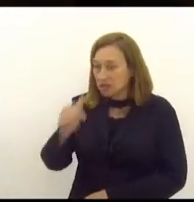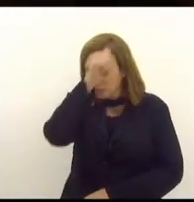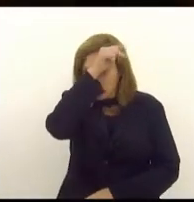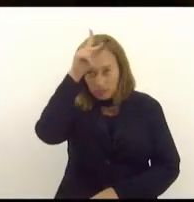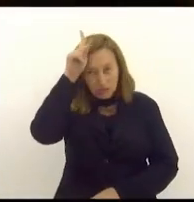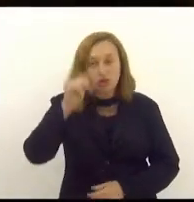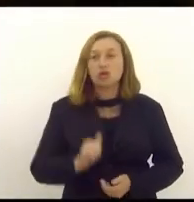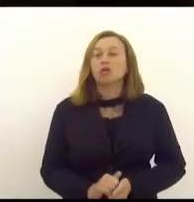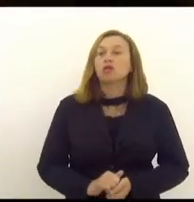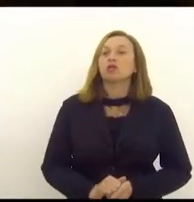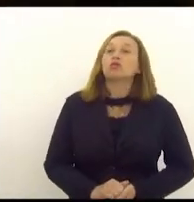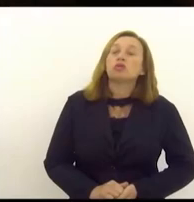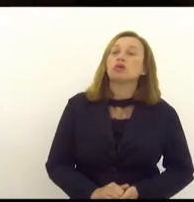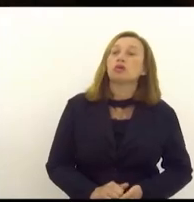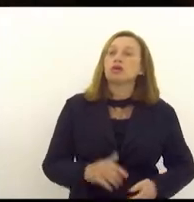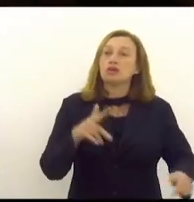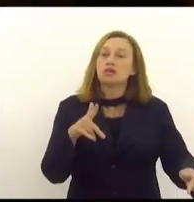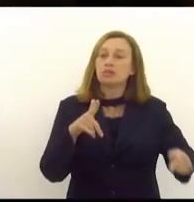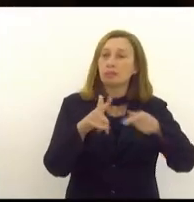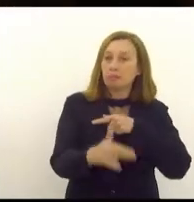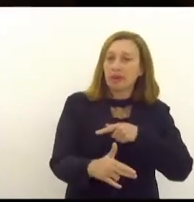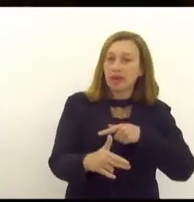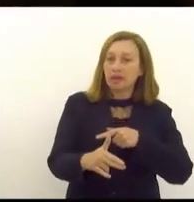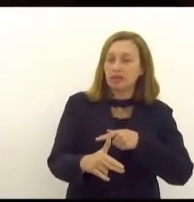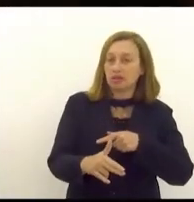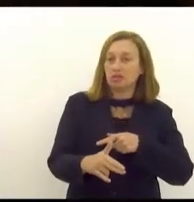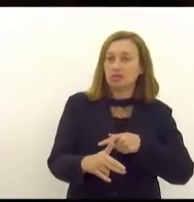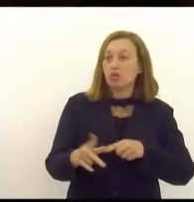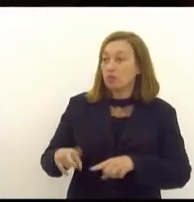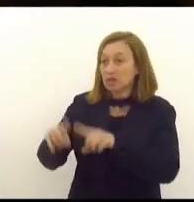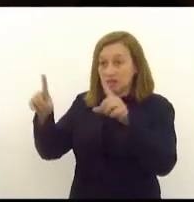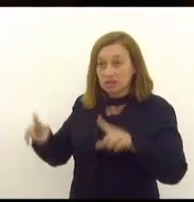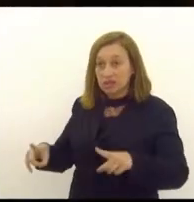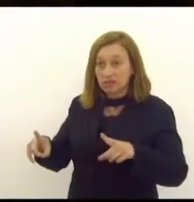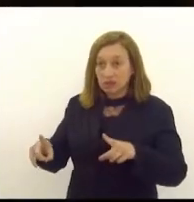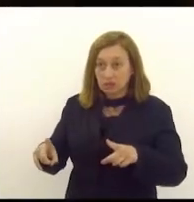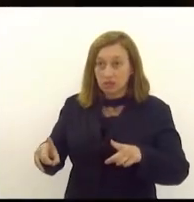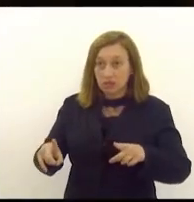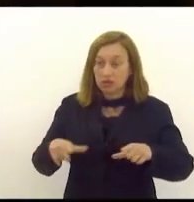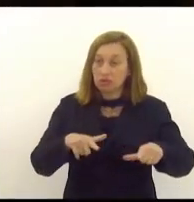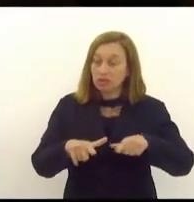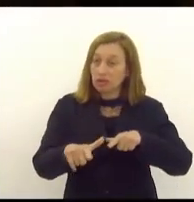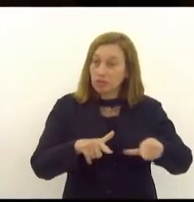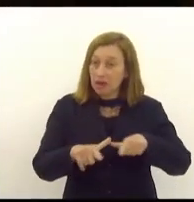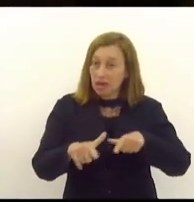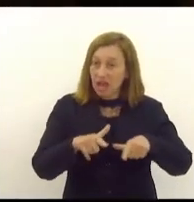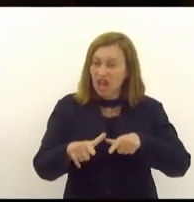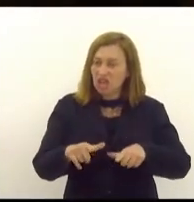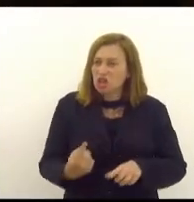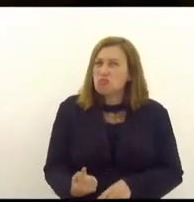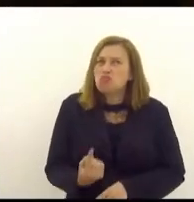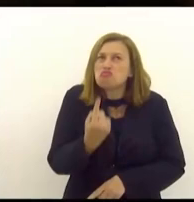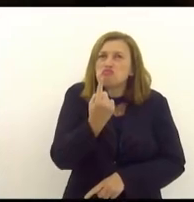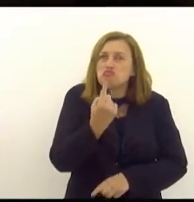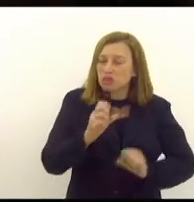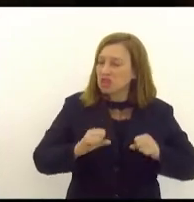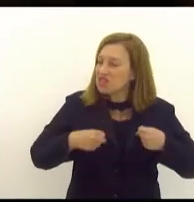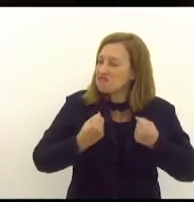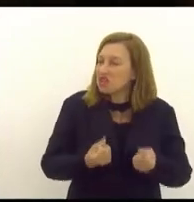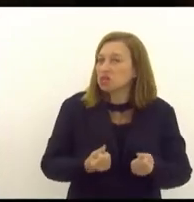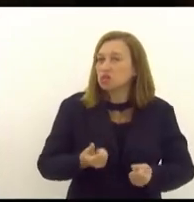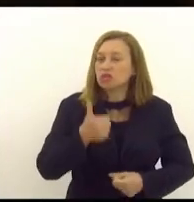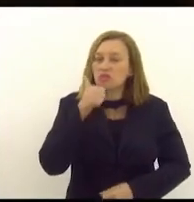impede uma servidora de acender o maior posto da administração do seu órgão nenhum defensor das mulheres nessa casa